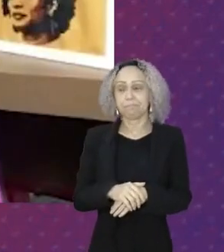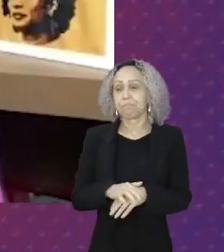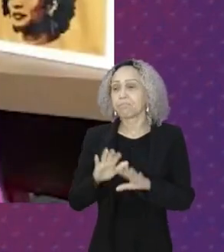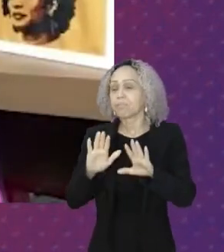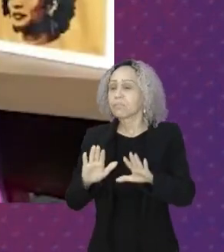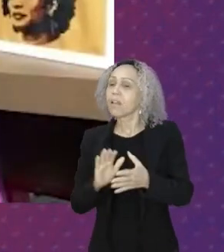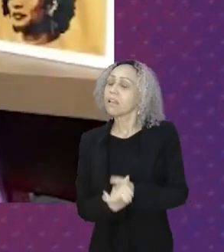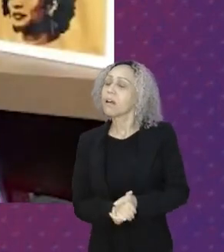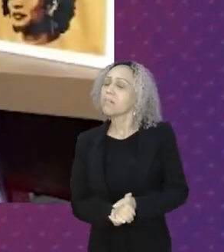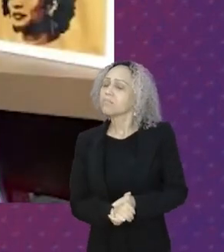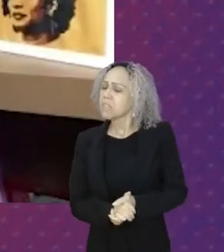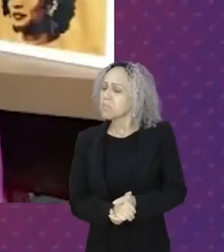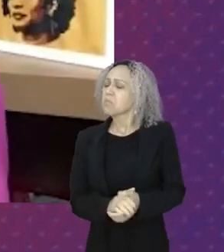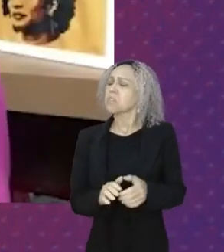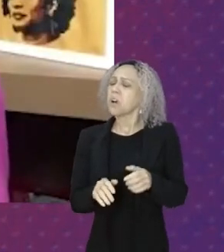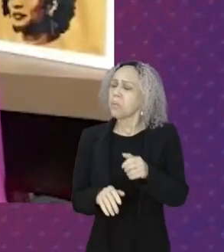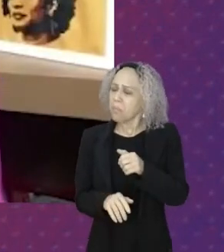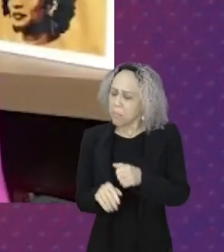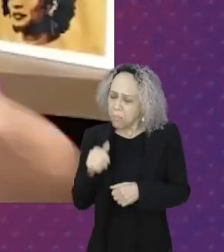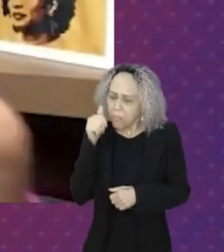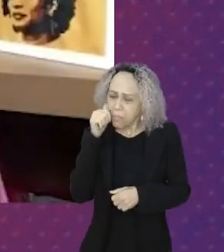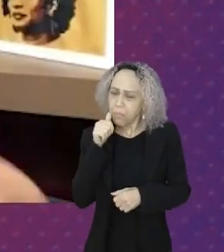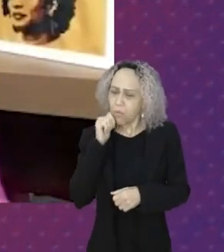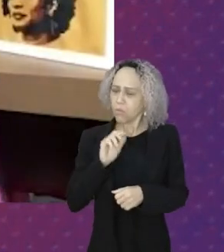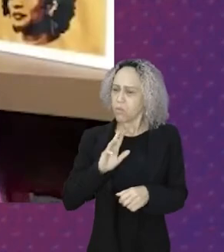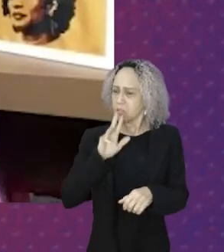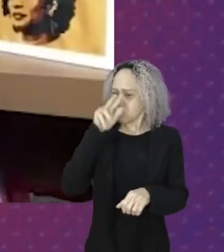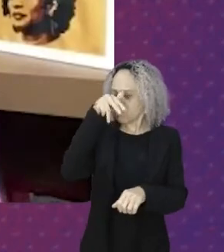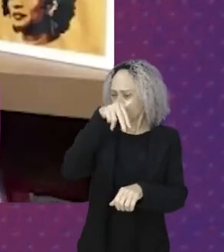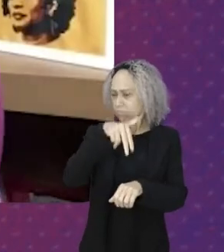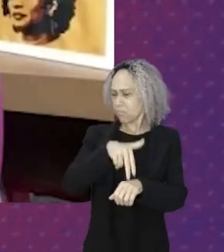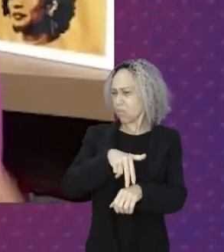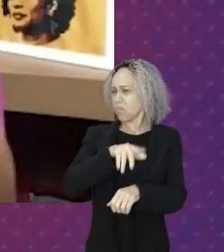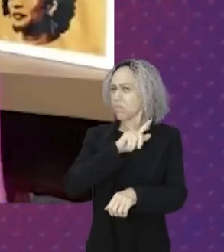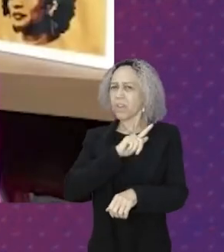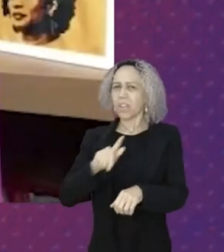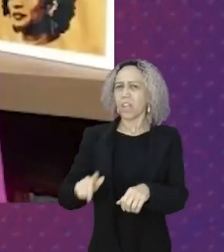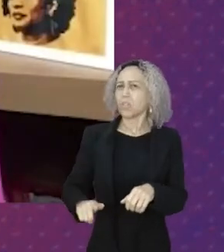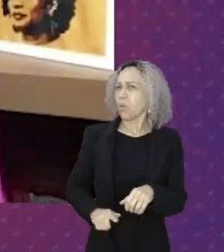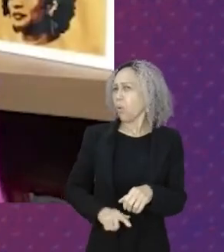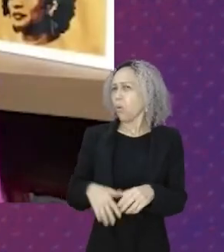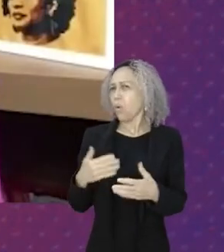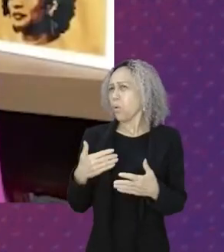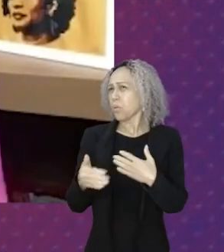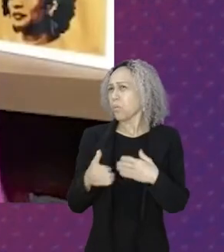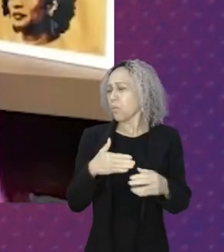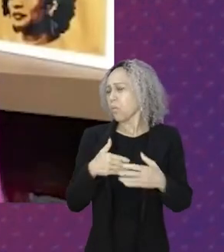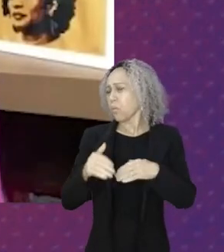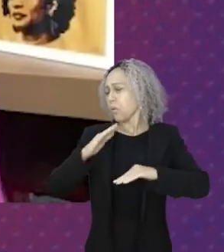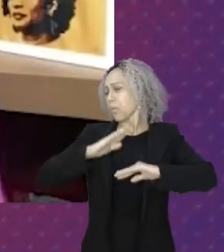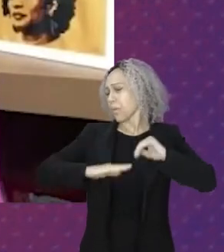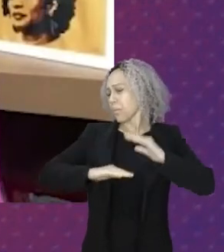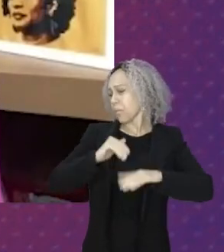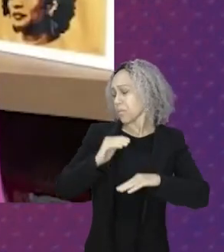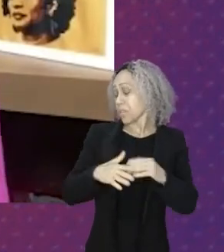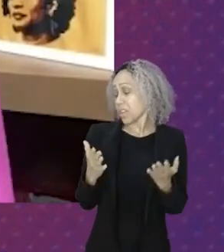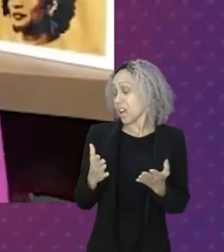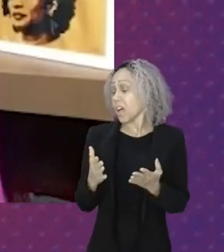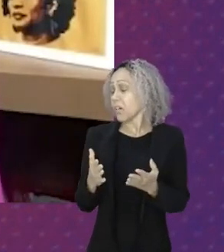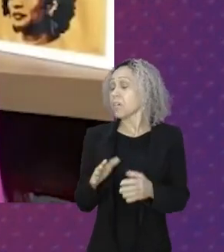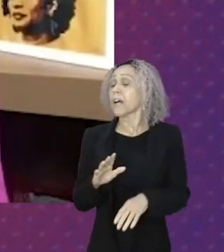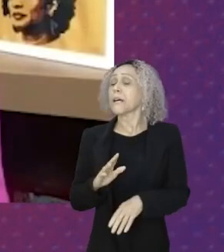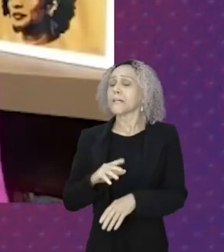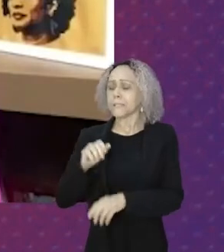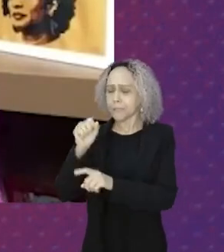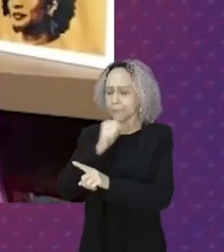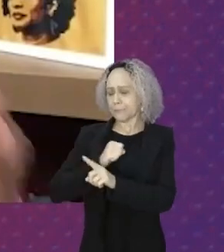de comando, ela passa a sofrer questionamentos desse lugar. Recente, né, a